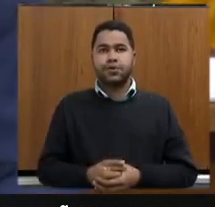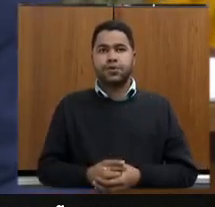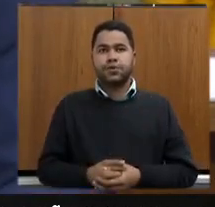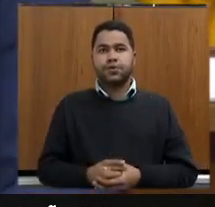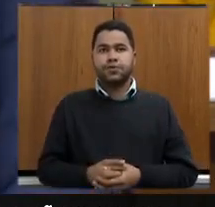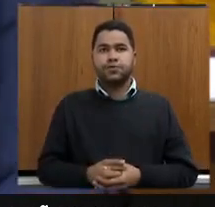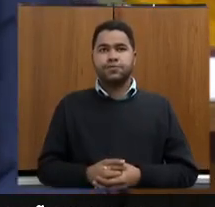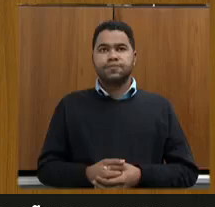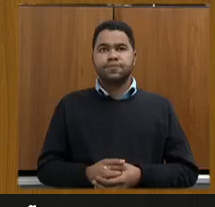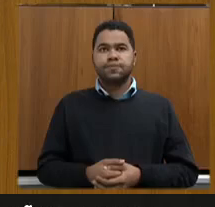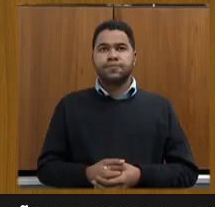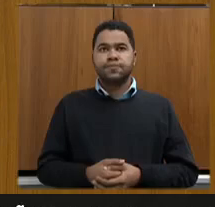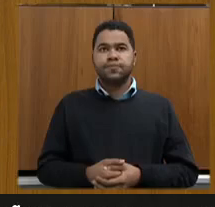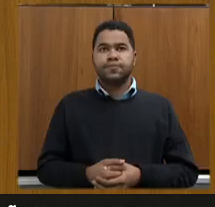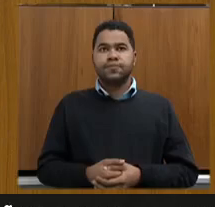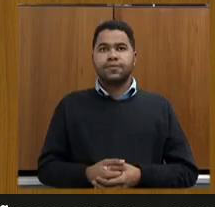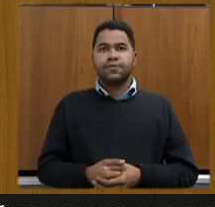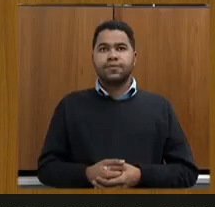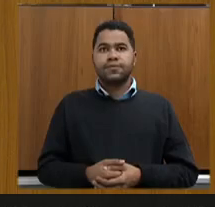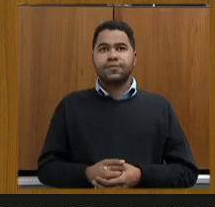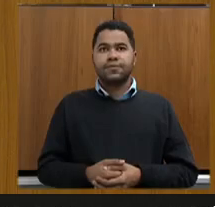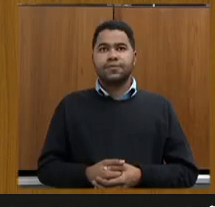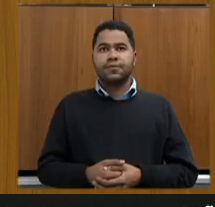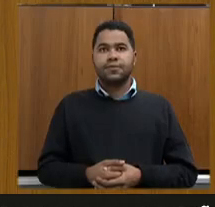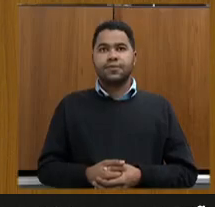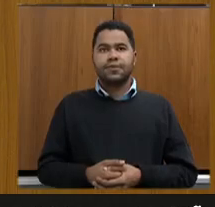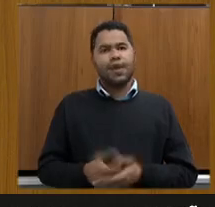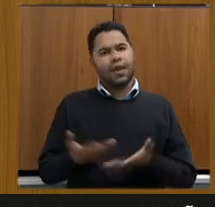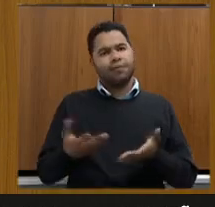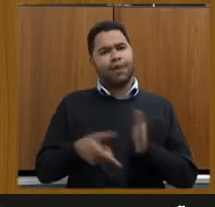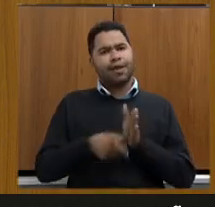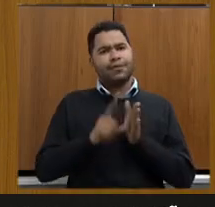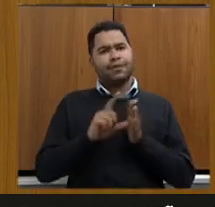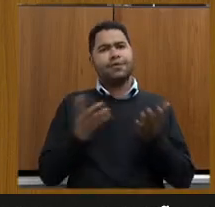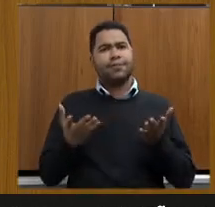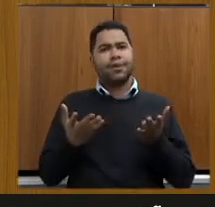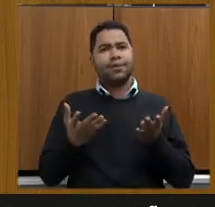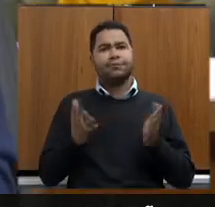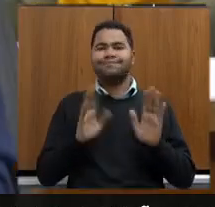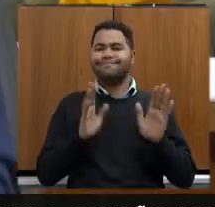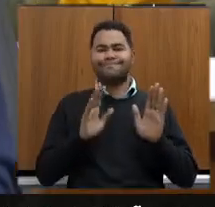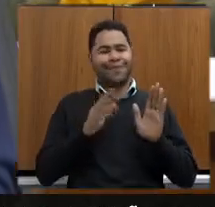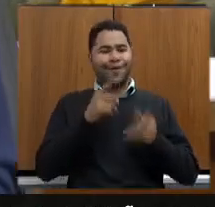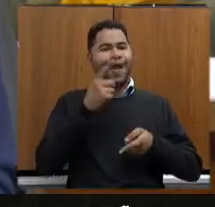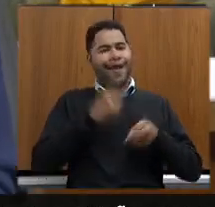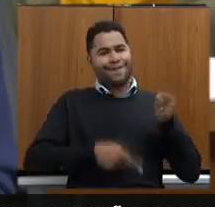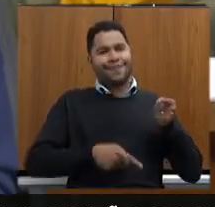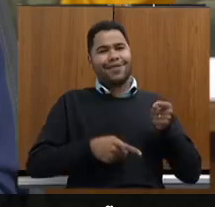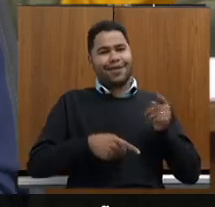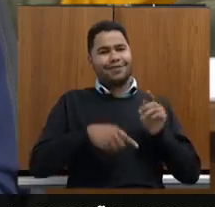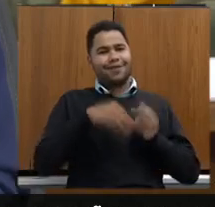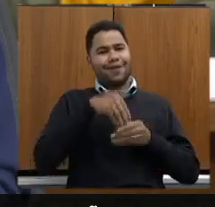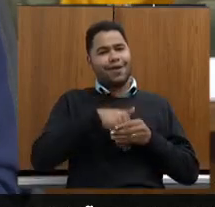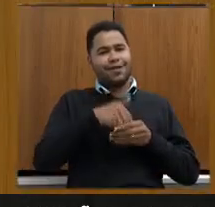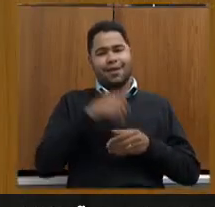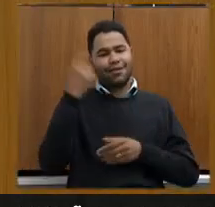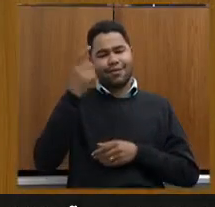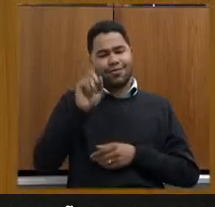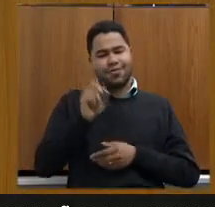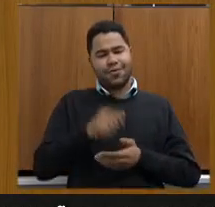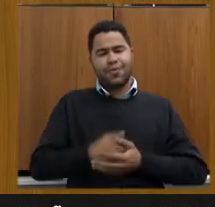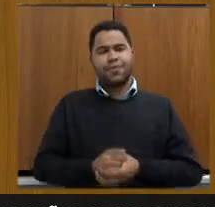que tiro foi esse o secretário até cima né quer pegar não se preocupe